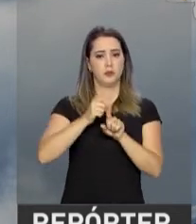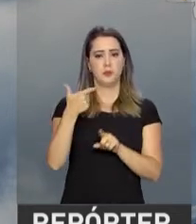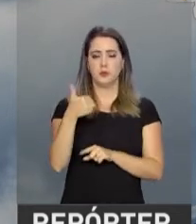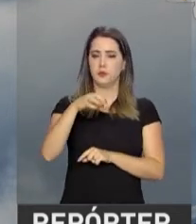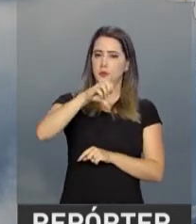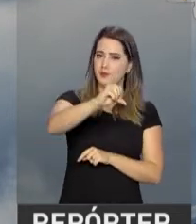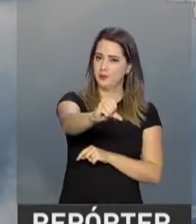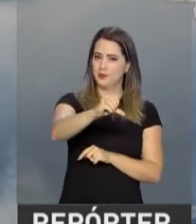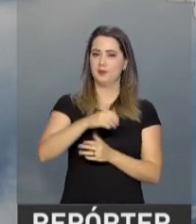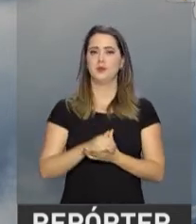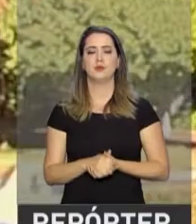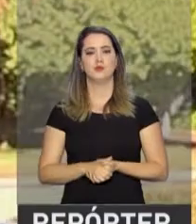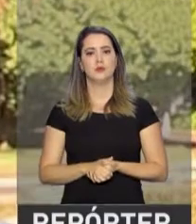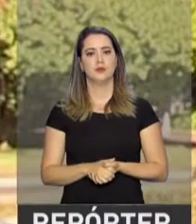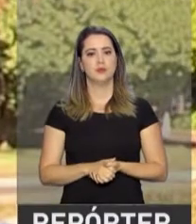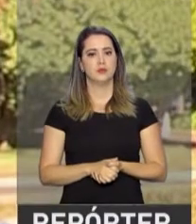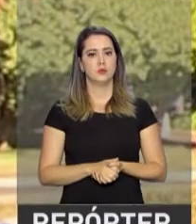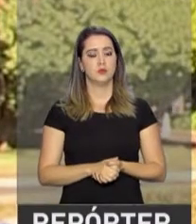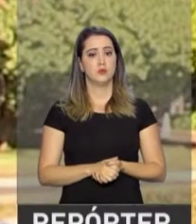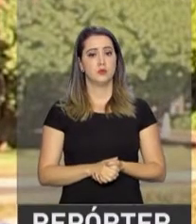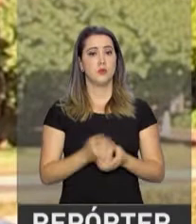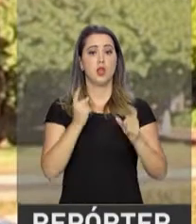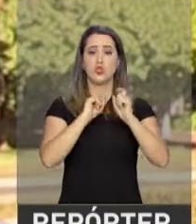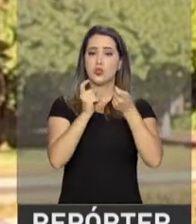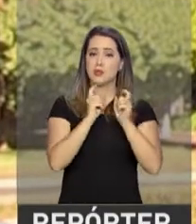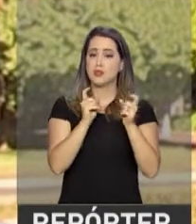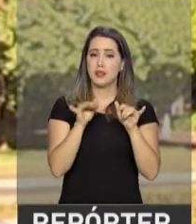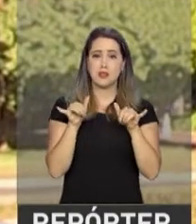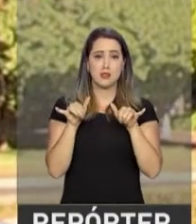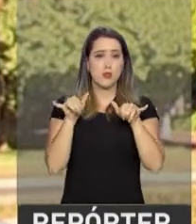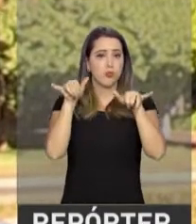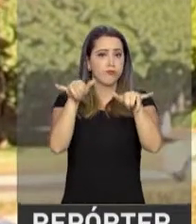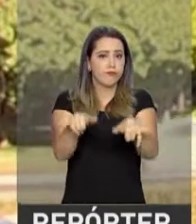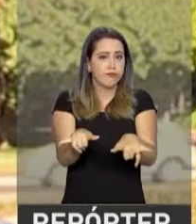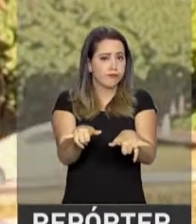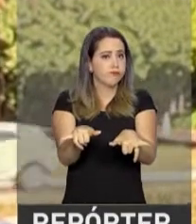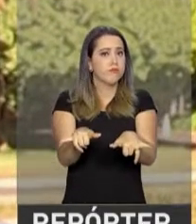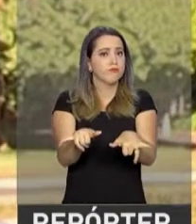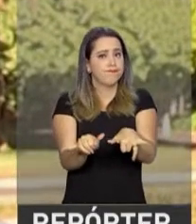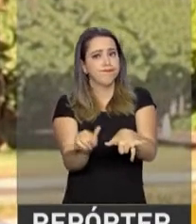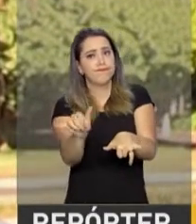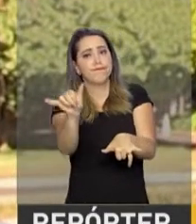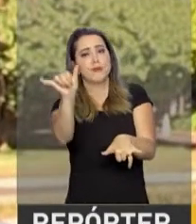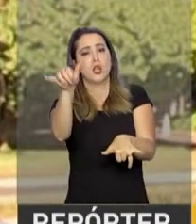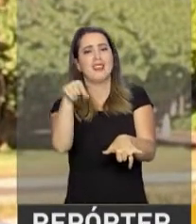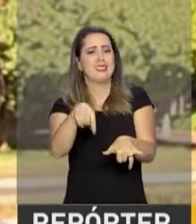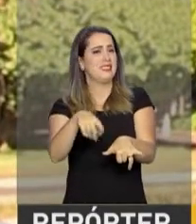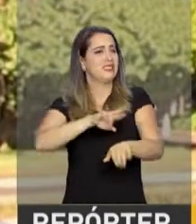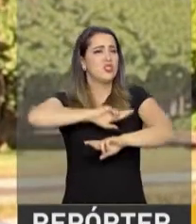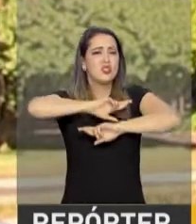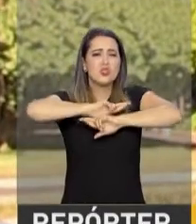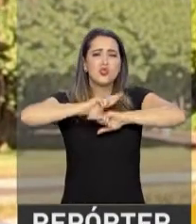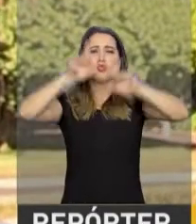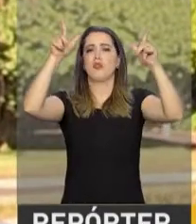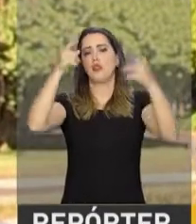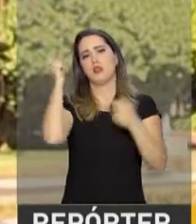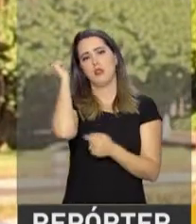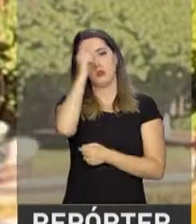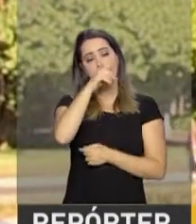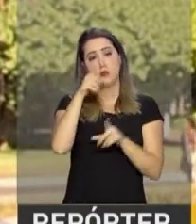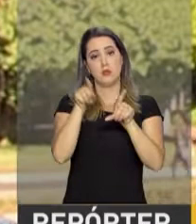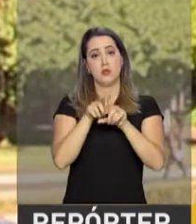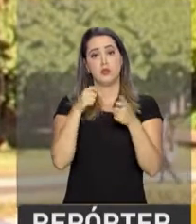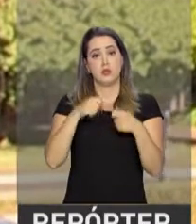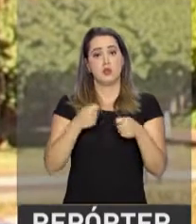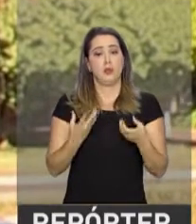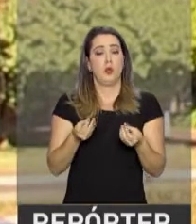2010 19 junto à zona portuária é um setor muito dinâmico que demanda muito investimento muito capital e o poder público não tem